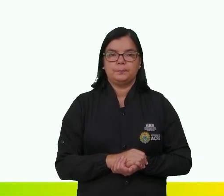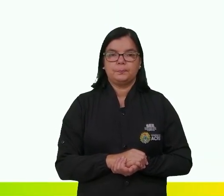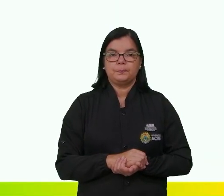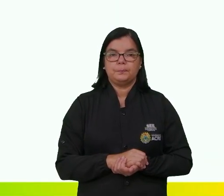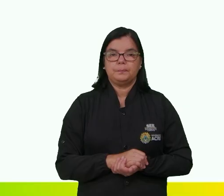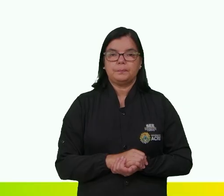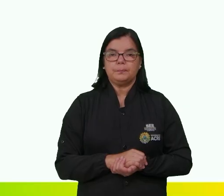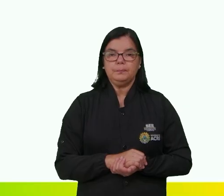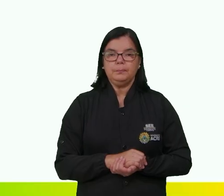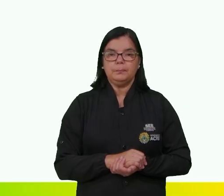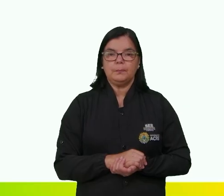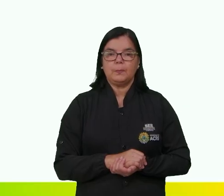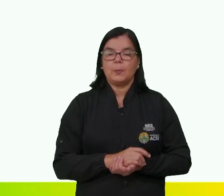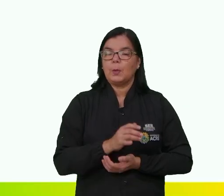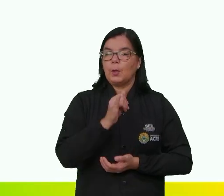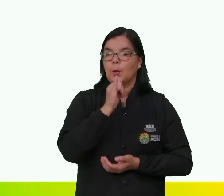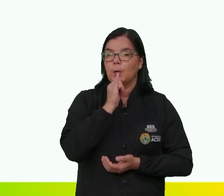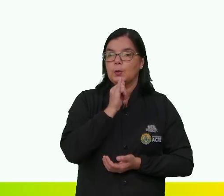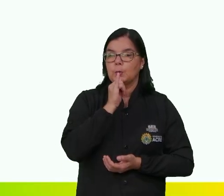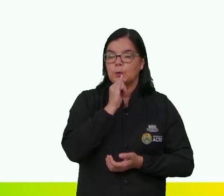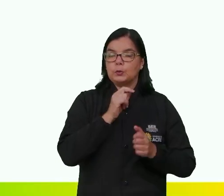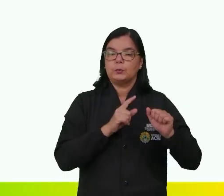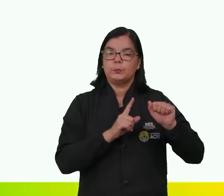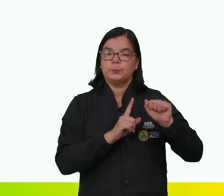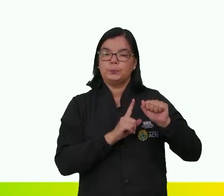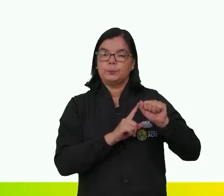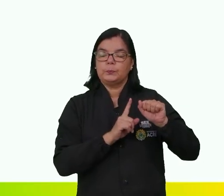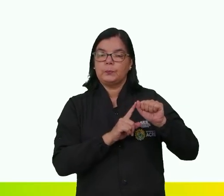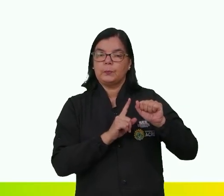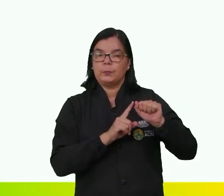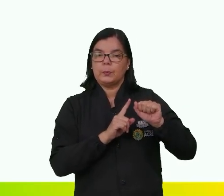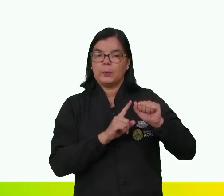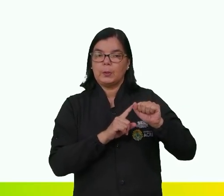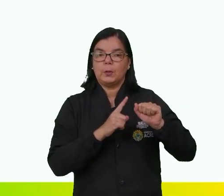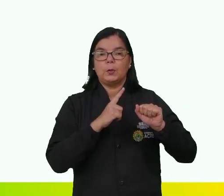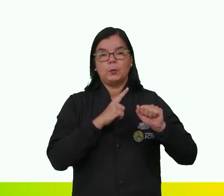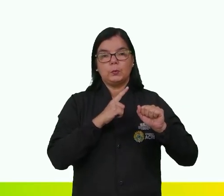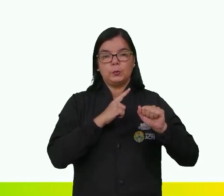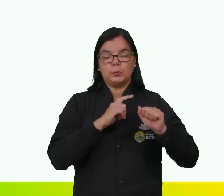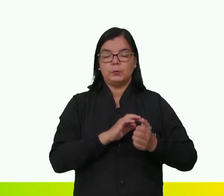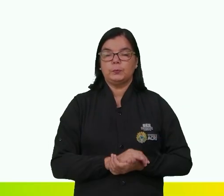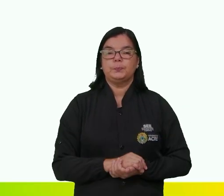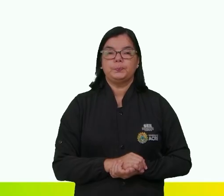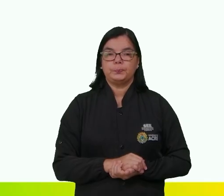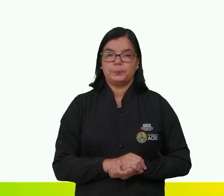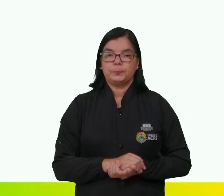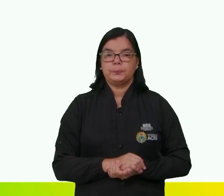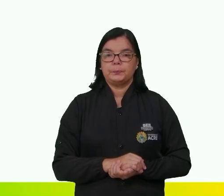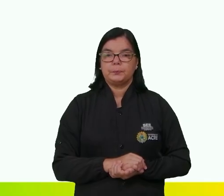Então, como exemplificação do que nós fizemos agora, quando eu tenho aqui